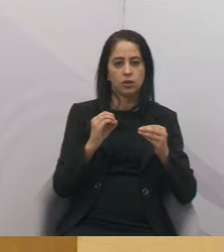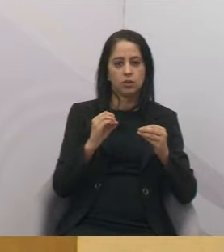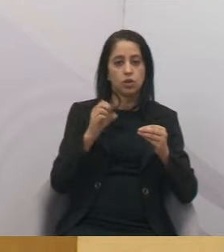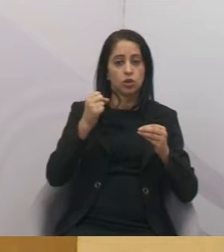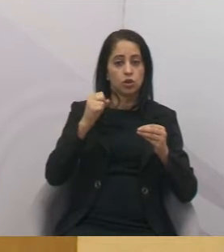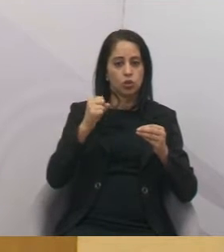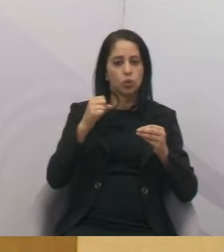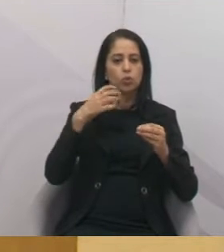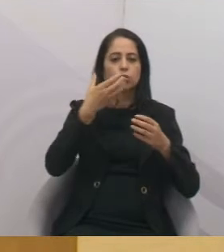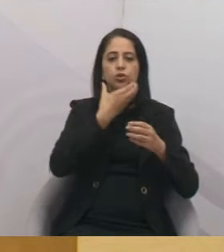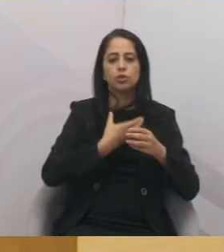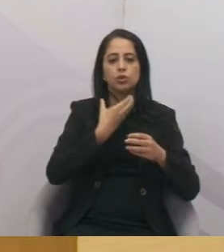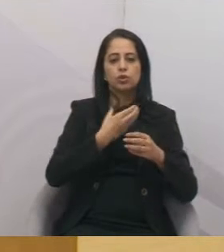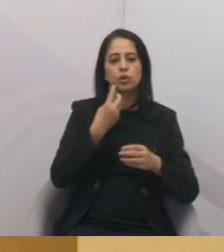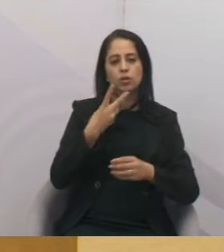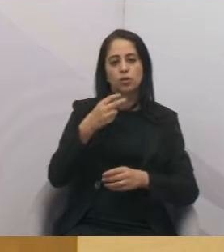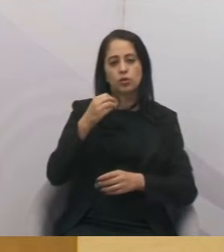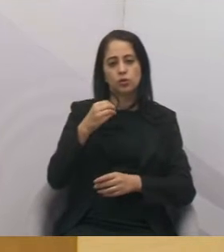de dezembro de